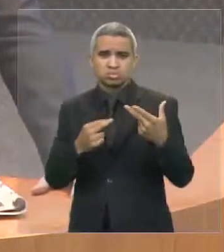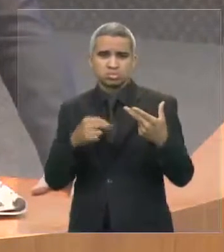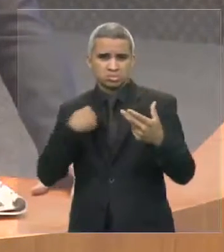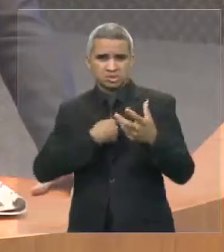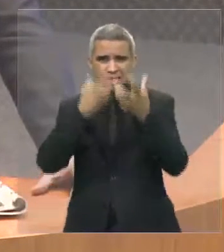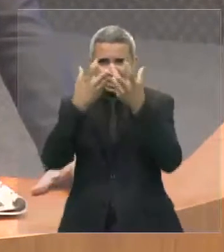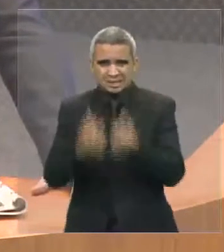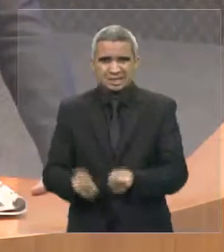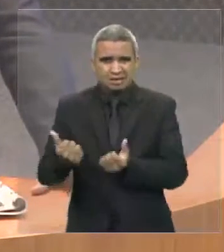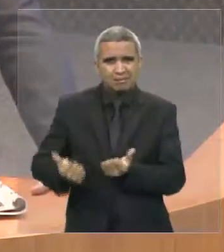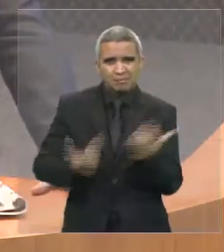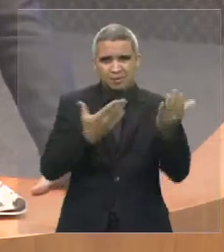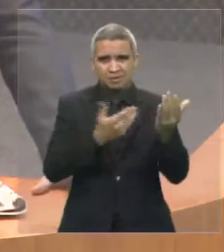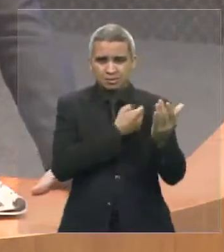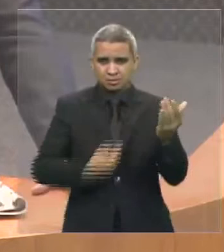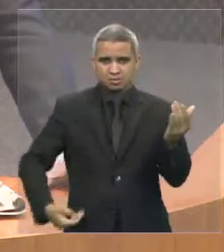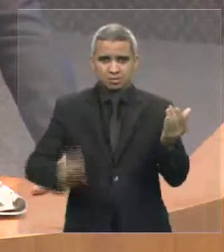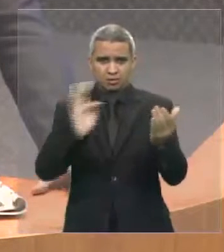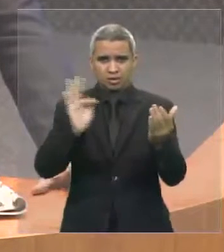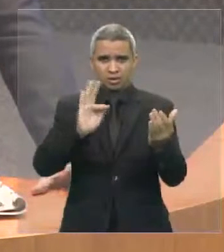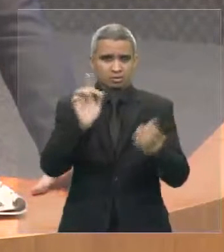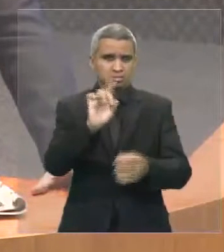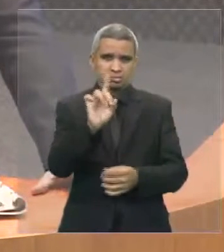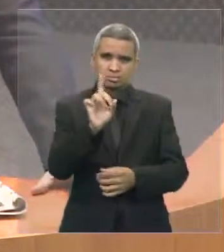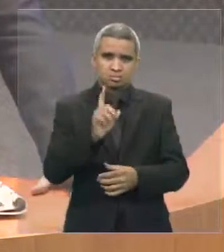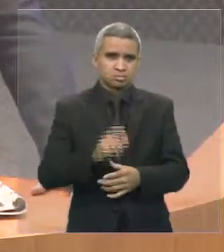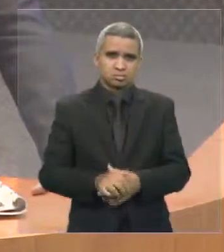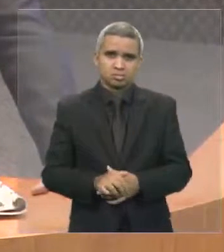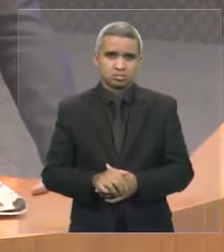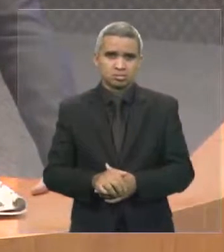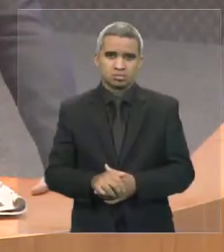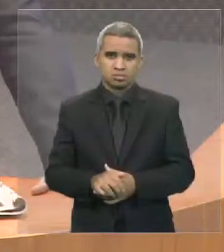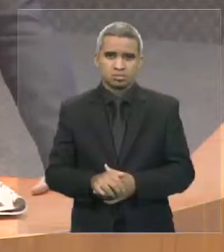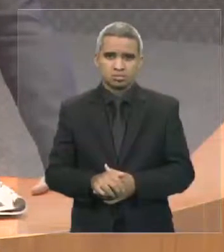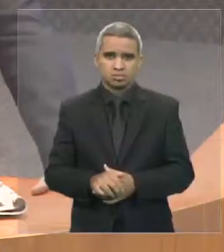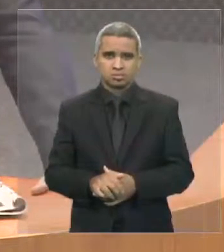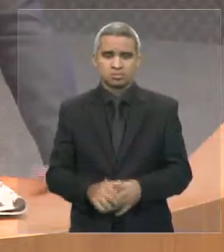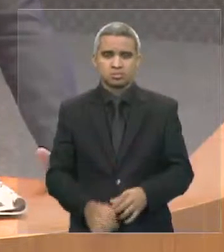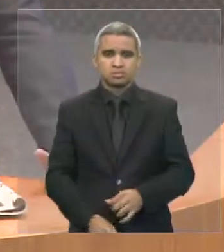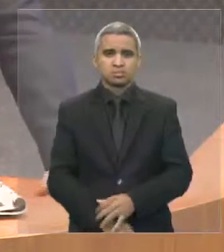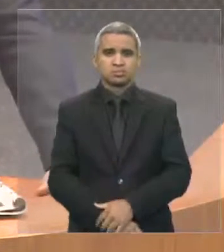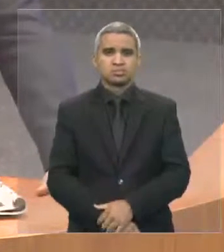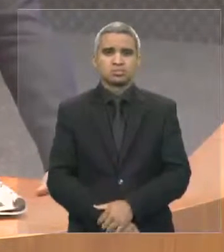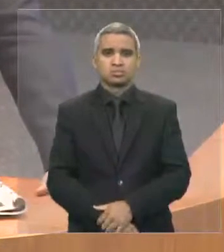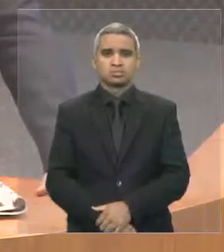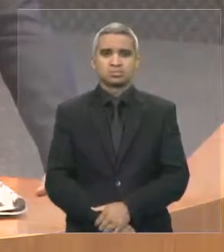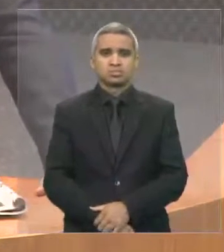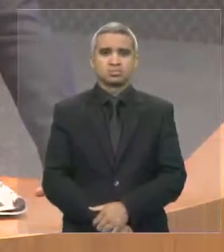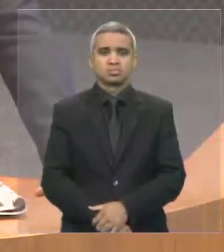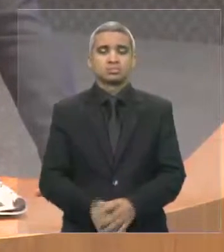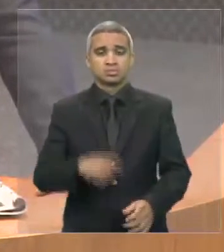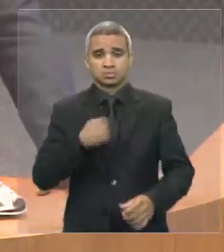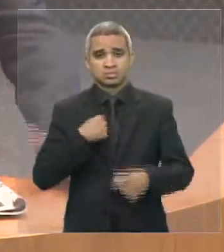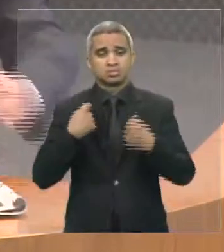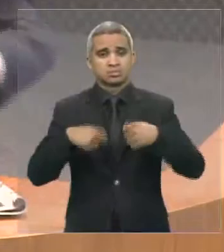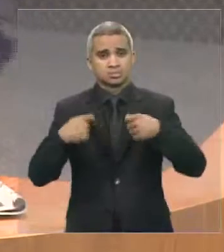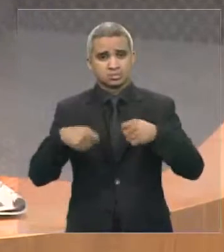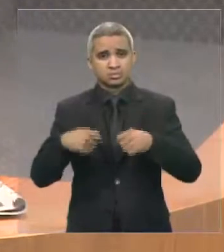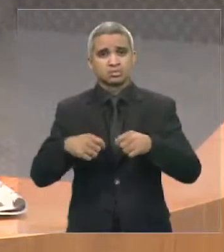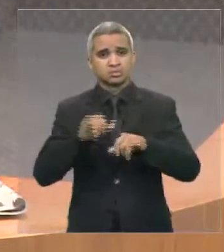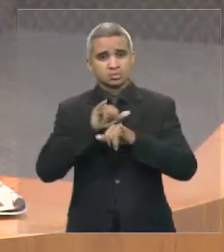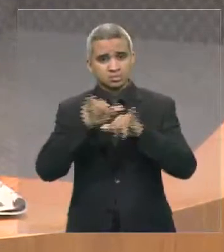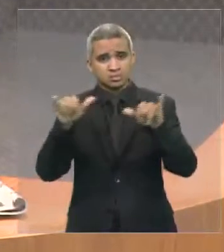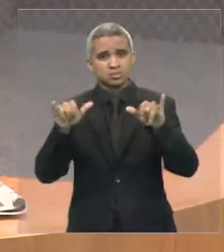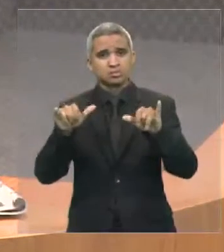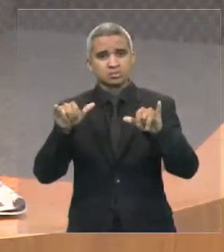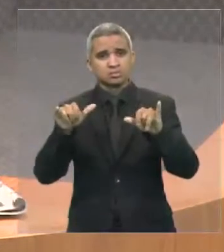um assinte ao estado do Maranhão essa proposição. E eu tenho que reiterar a nossa